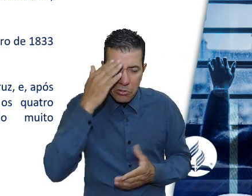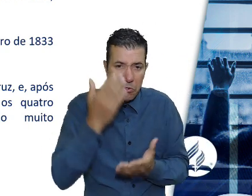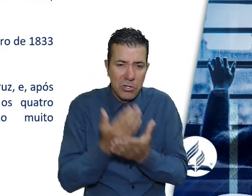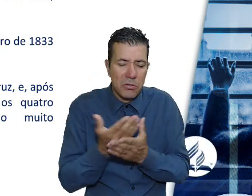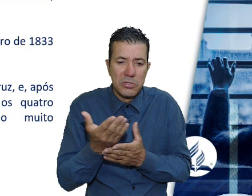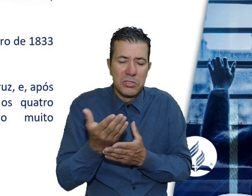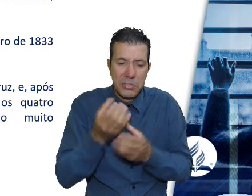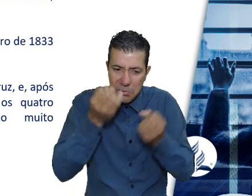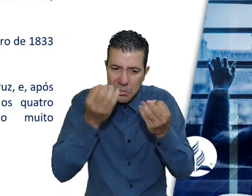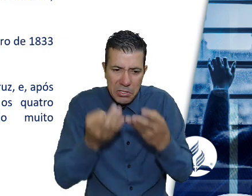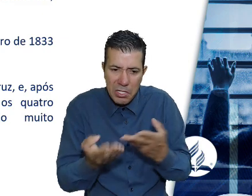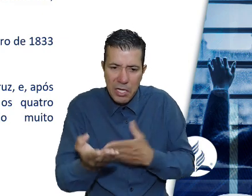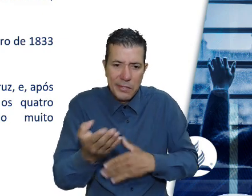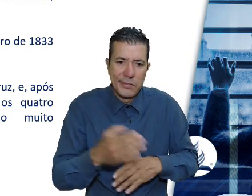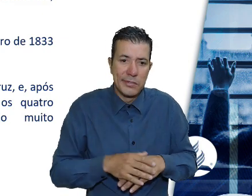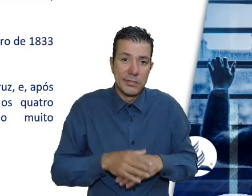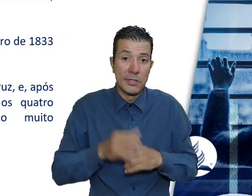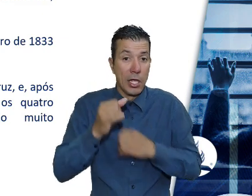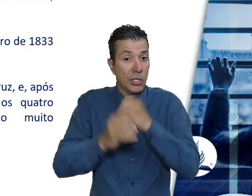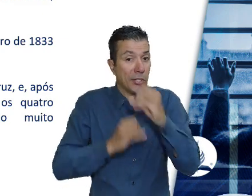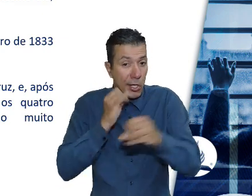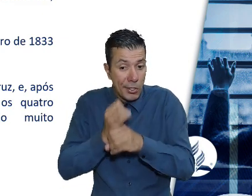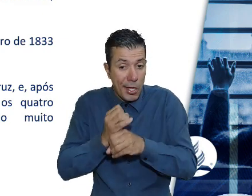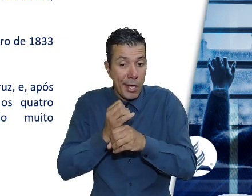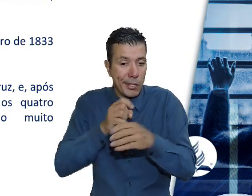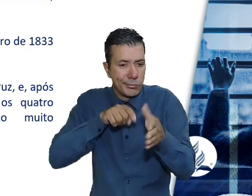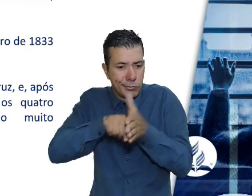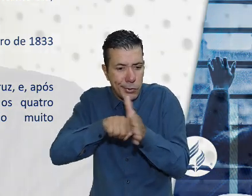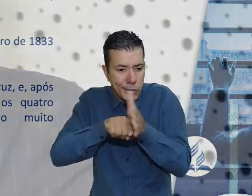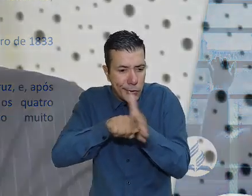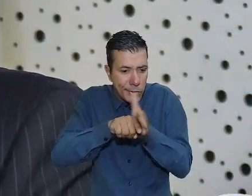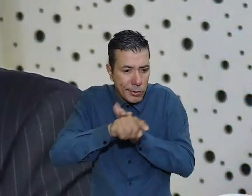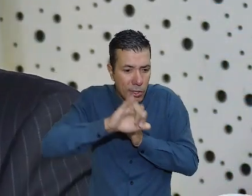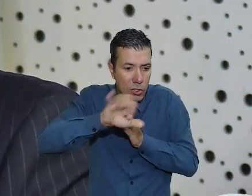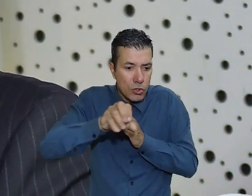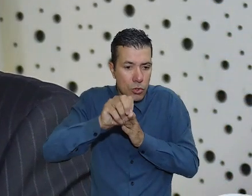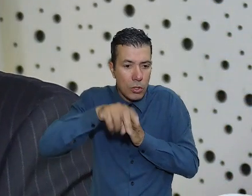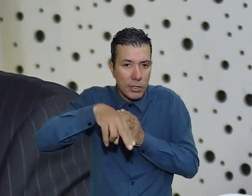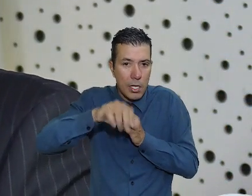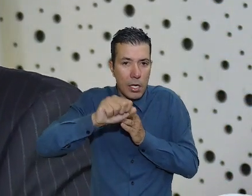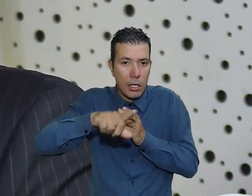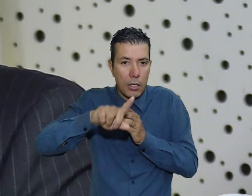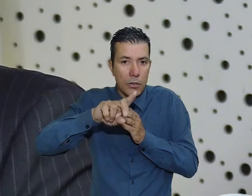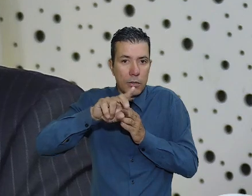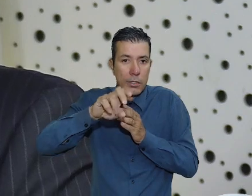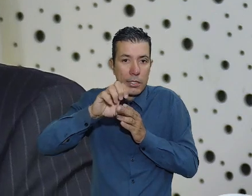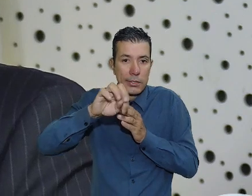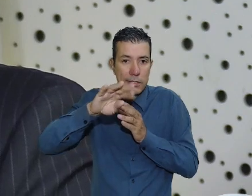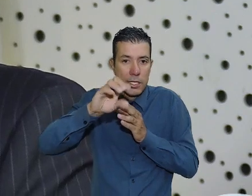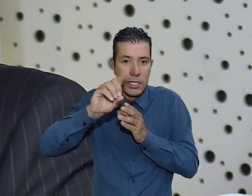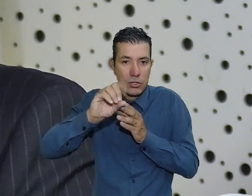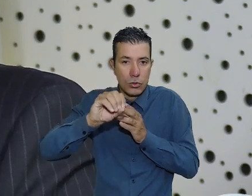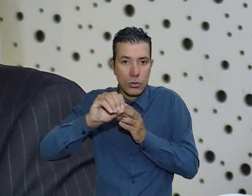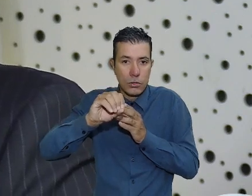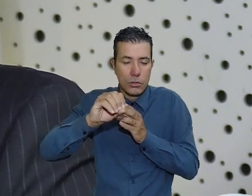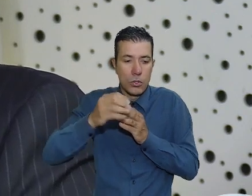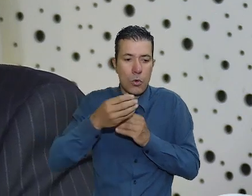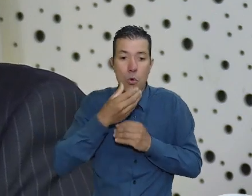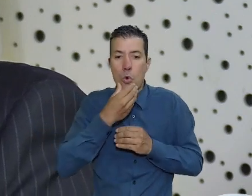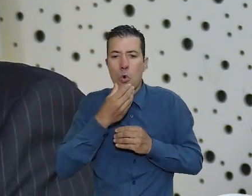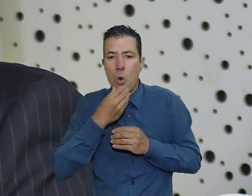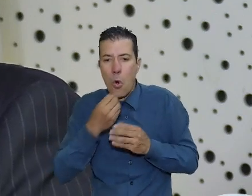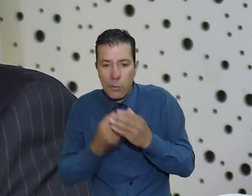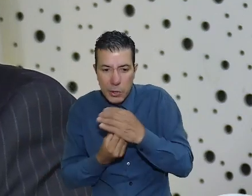isso, mas se você pesquisar aí na internet um artigo no jornal O Estado de São Paulo, chamado E o Homem